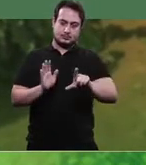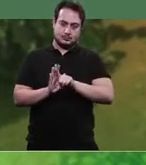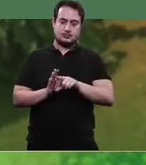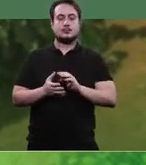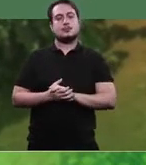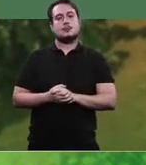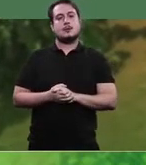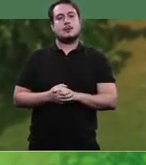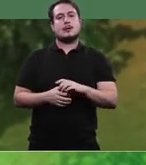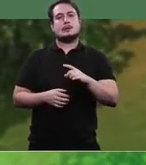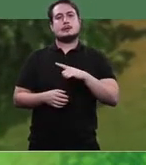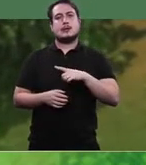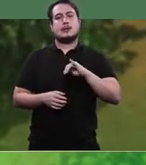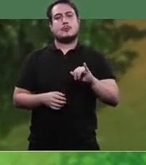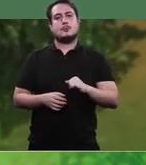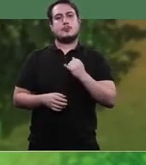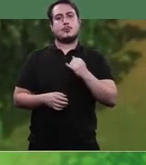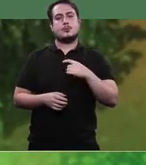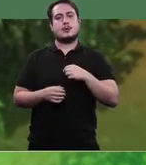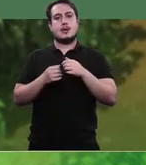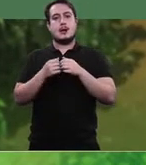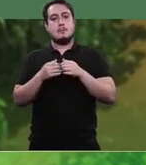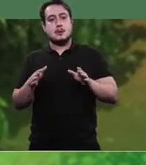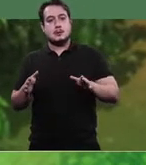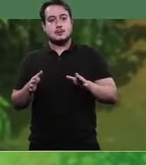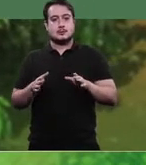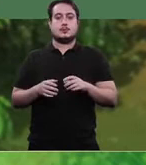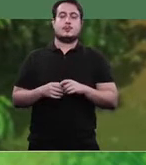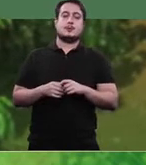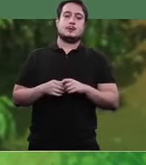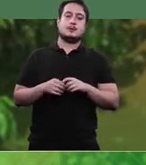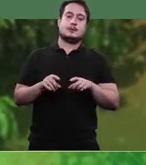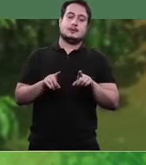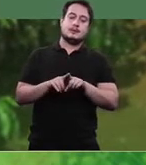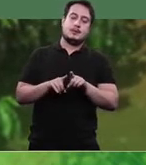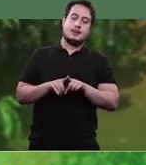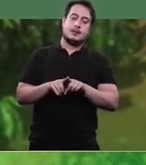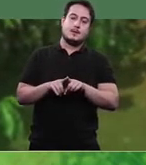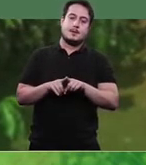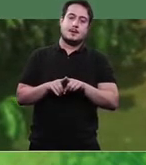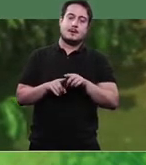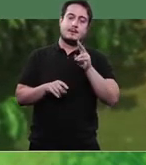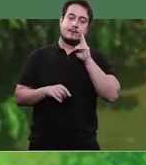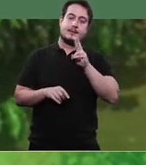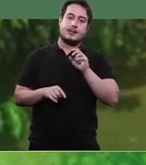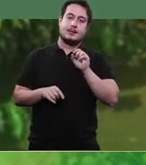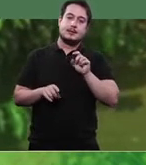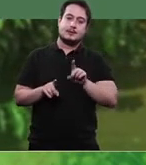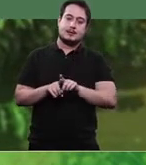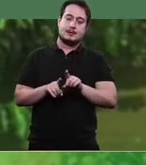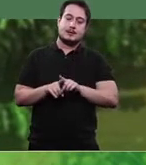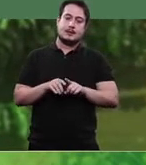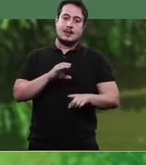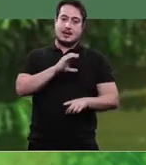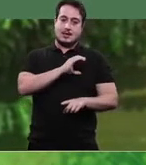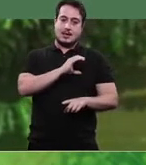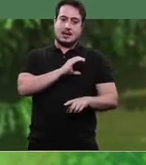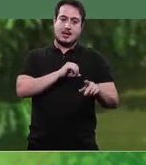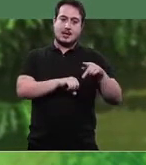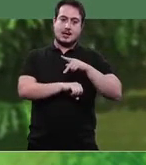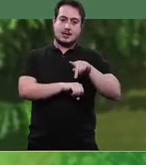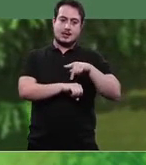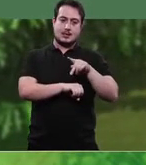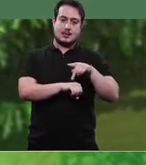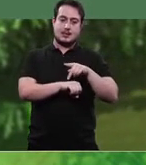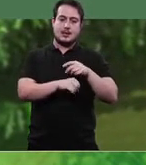Vietnã. Você tem oportunidades de abertura nesse mercado. Vocês vão ver também que Canadá, a característica